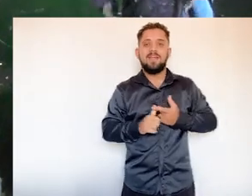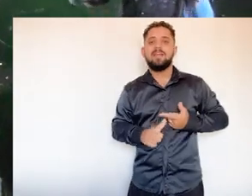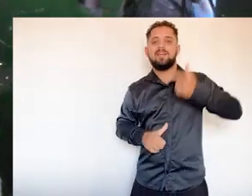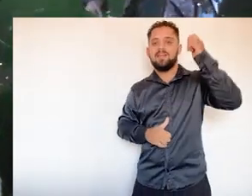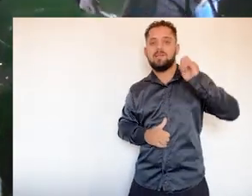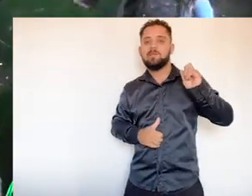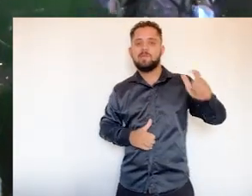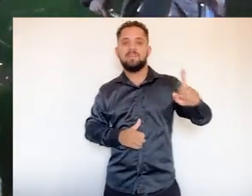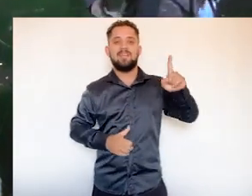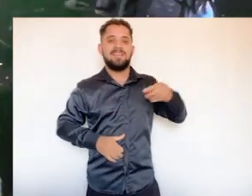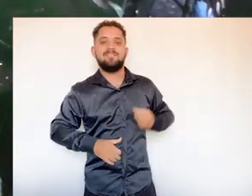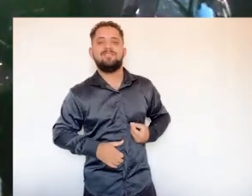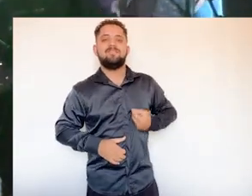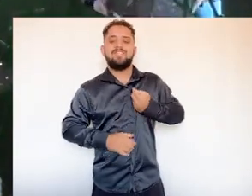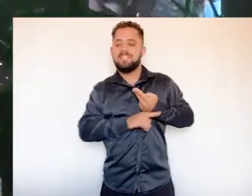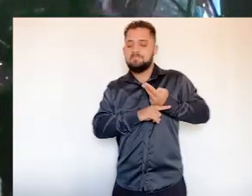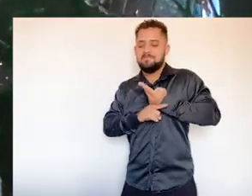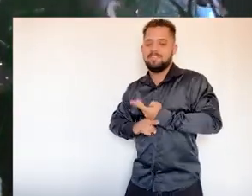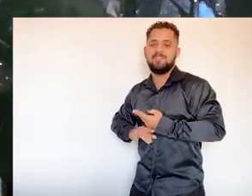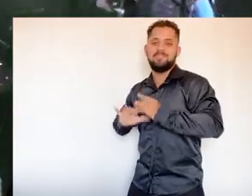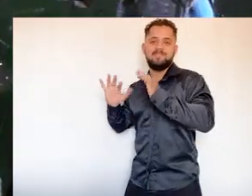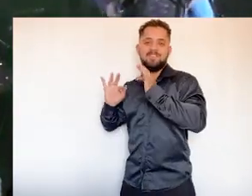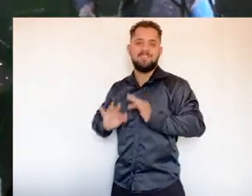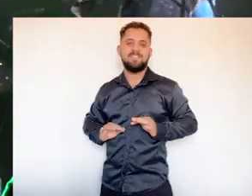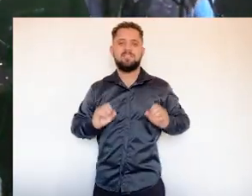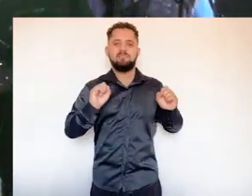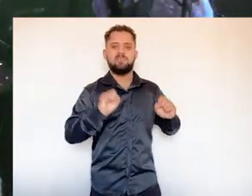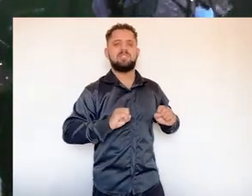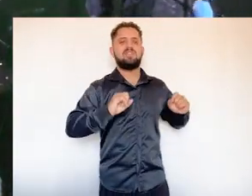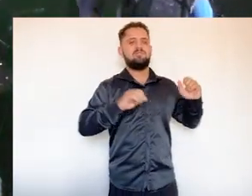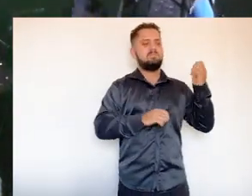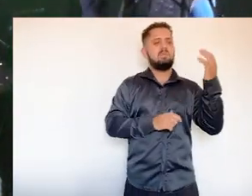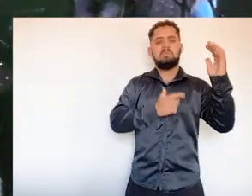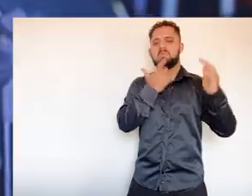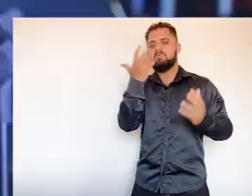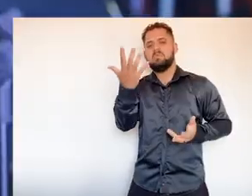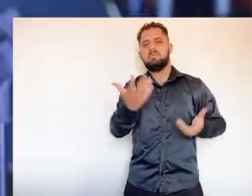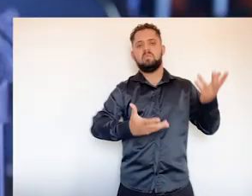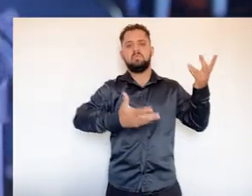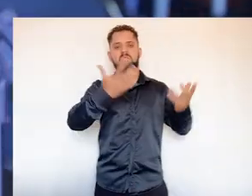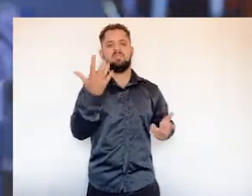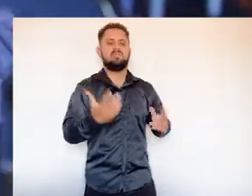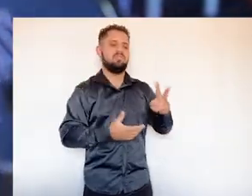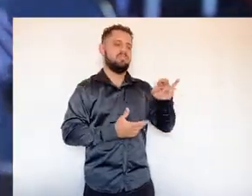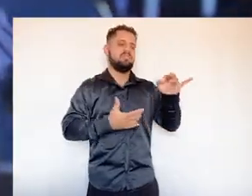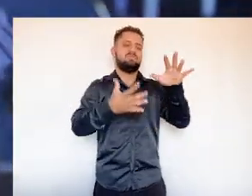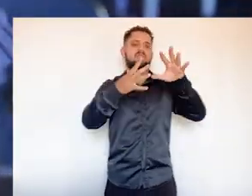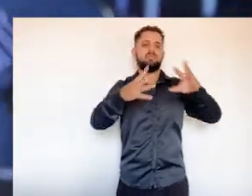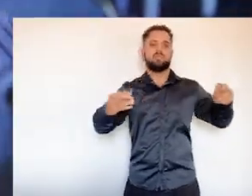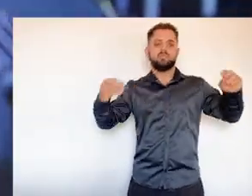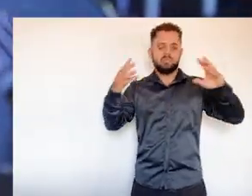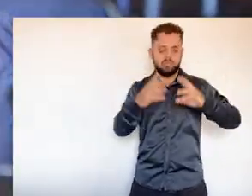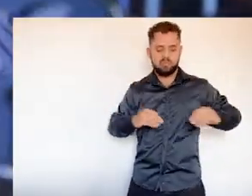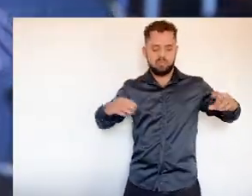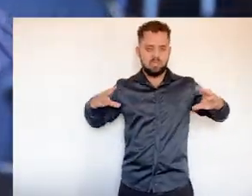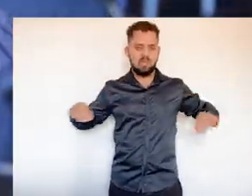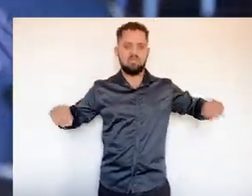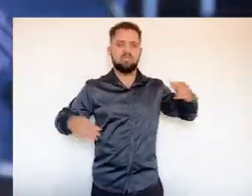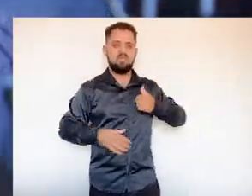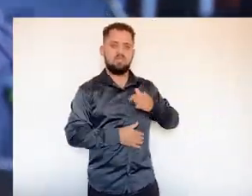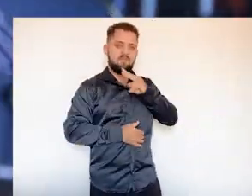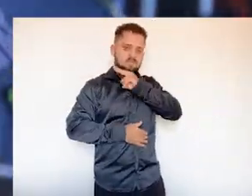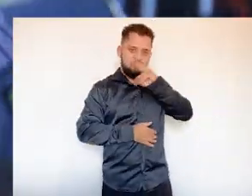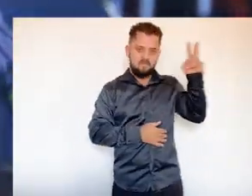sobreviver. Pode desmatar, pode me queimar, que eu vou renascer. Sou semente forte,